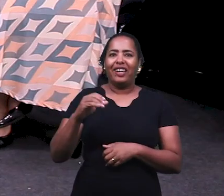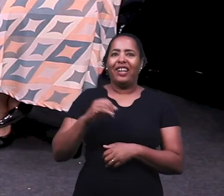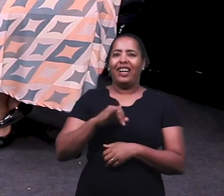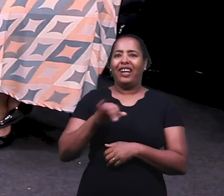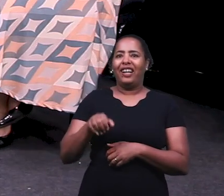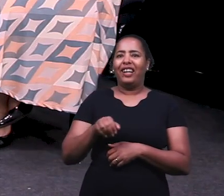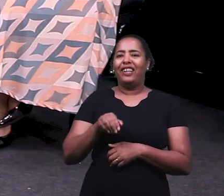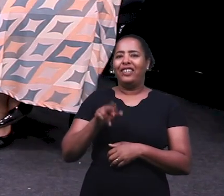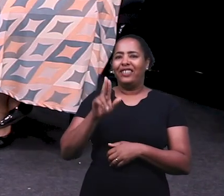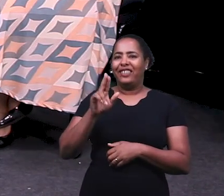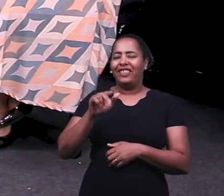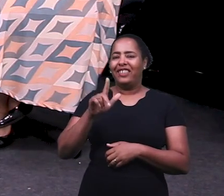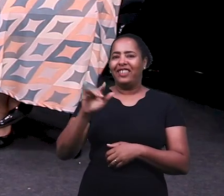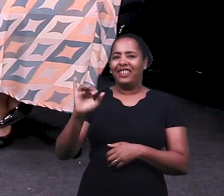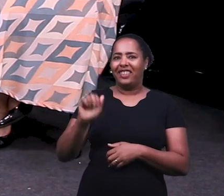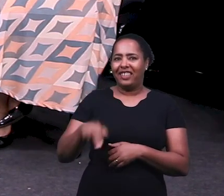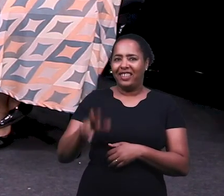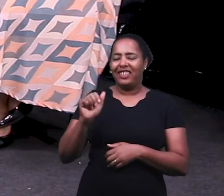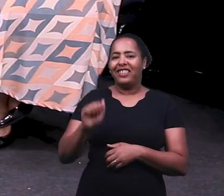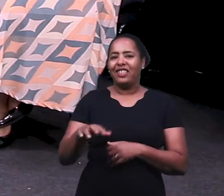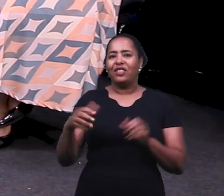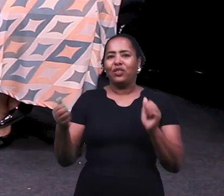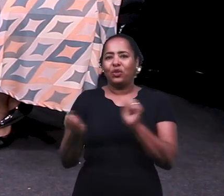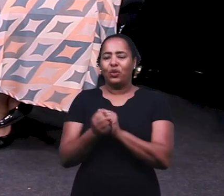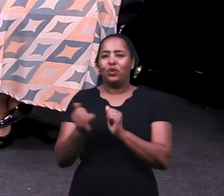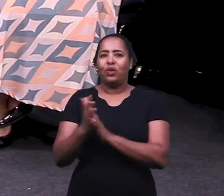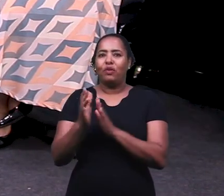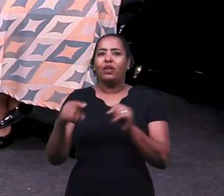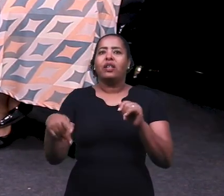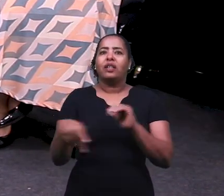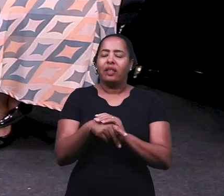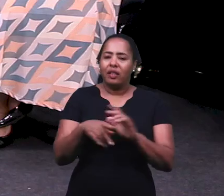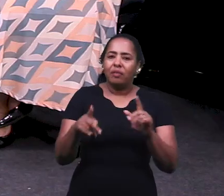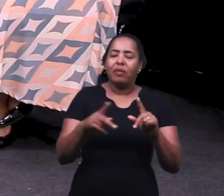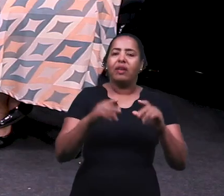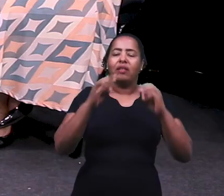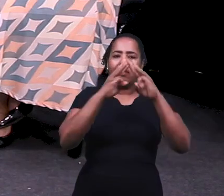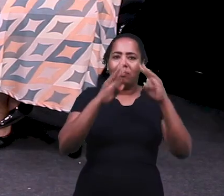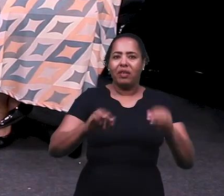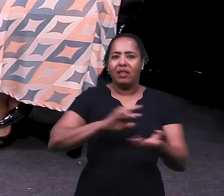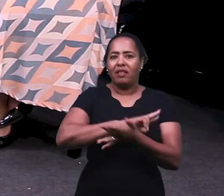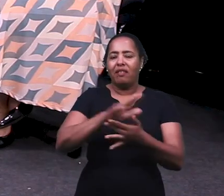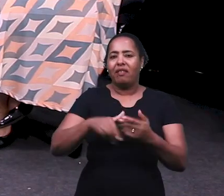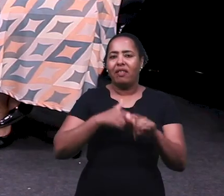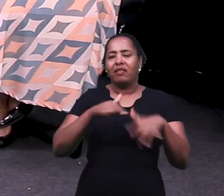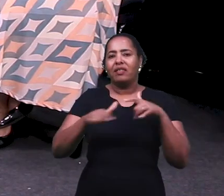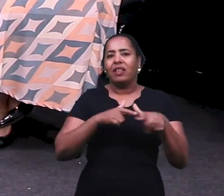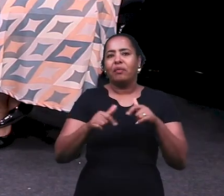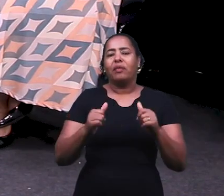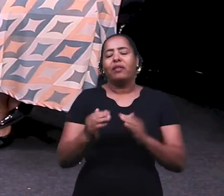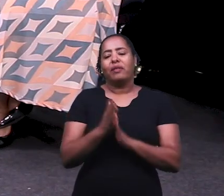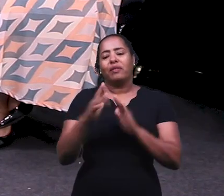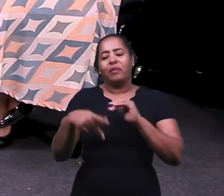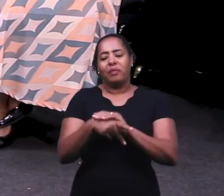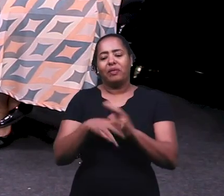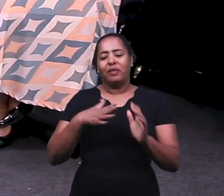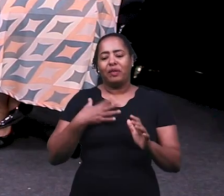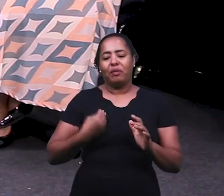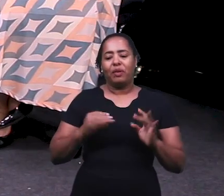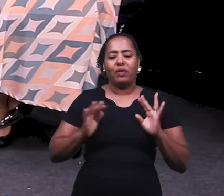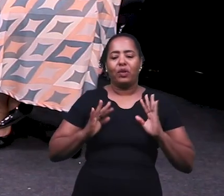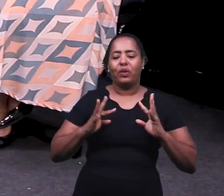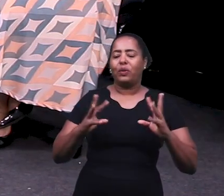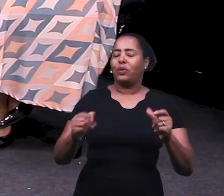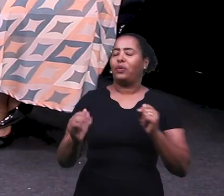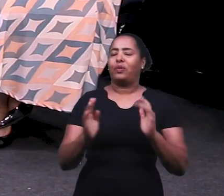lá em Cariacica. Juliana e eu sempre estávamos juntas no louvor. Também participei no Manaim, também vários trabalhos. E, para